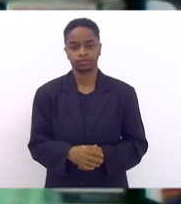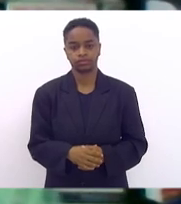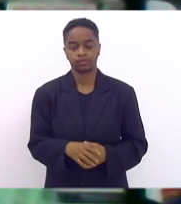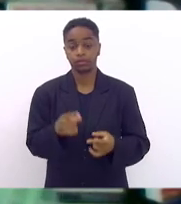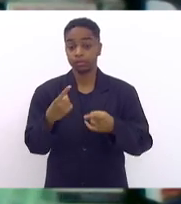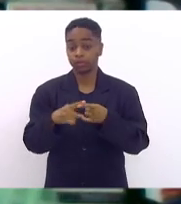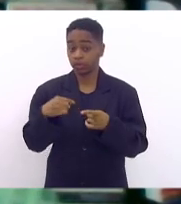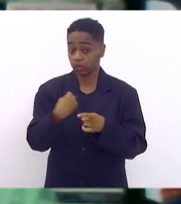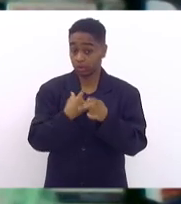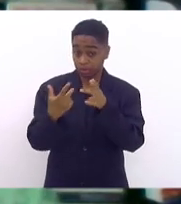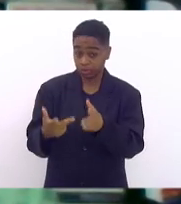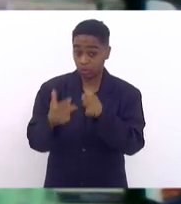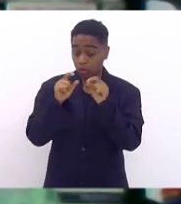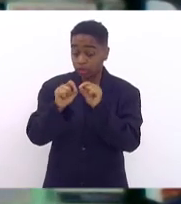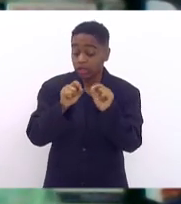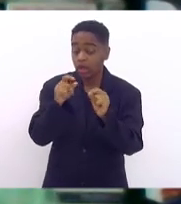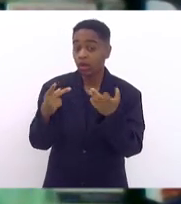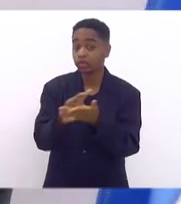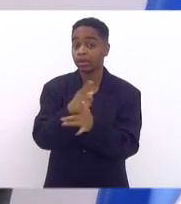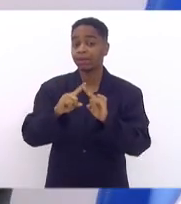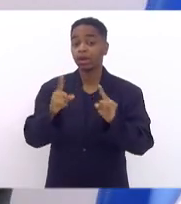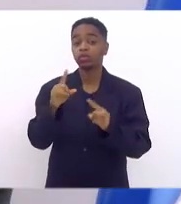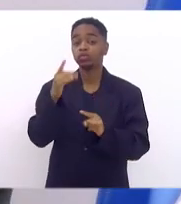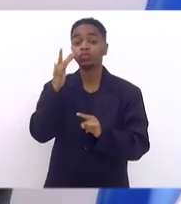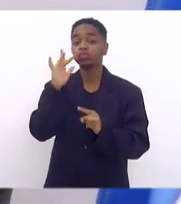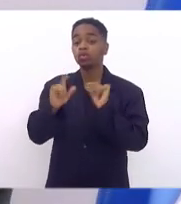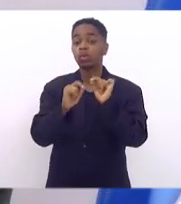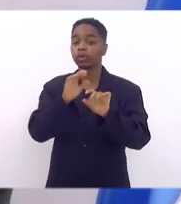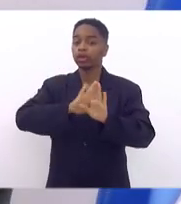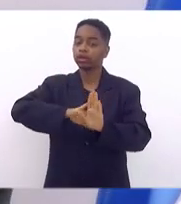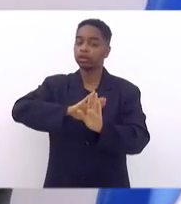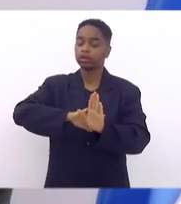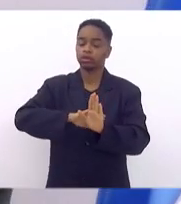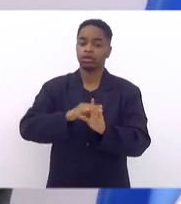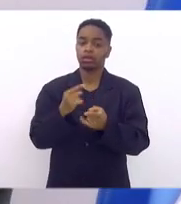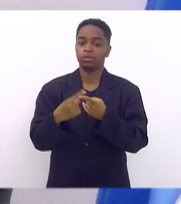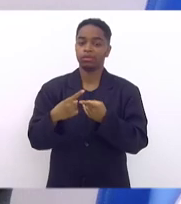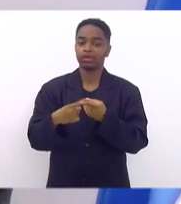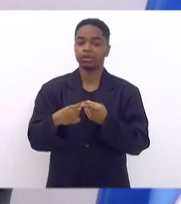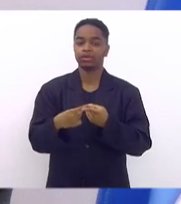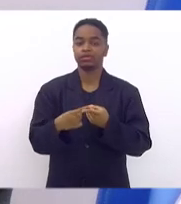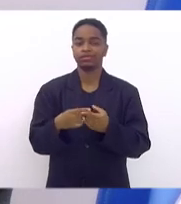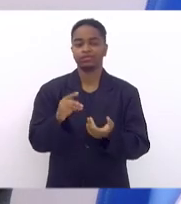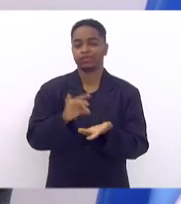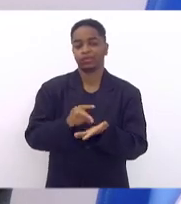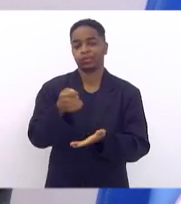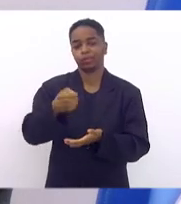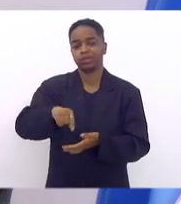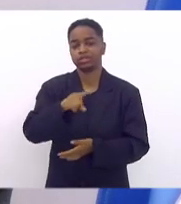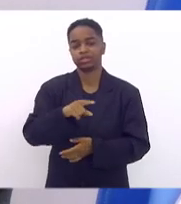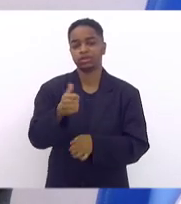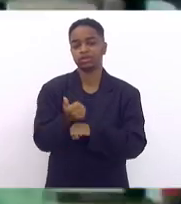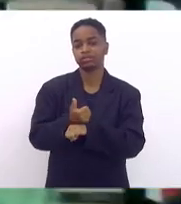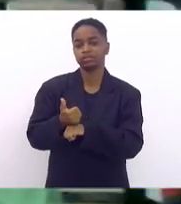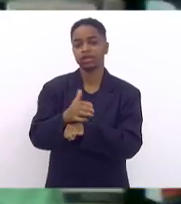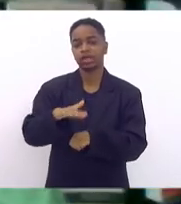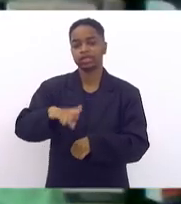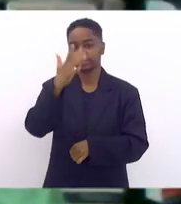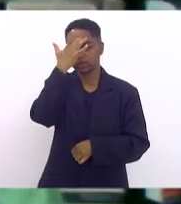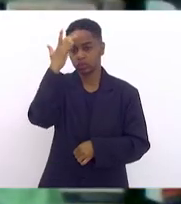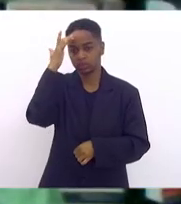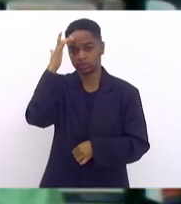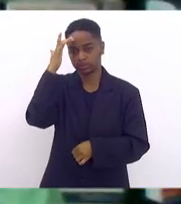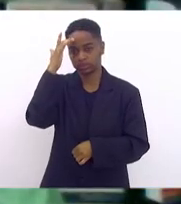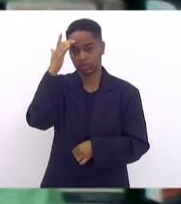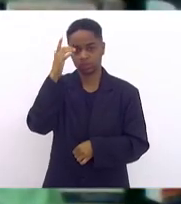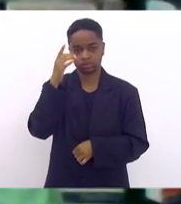olhando para o sintoma, a gente tem que olhar o que tem por trás, e na verdade não precisa ser nem um profissional de saúde mental para conseguir